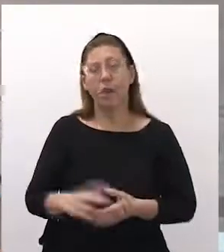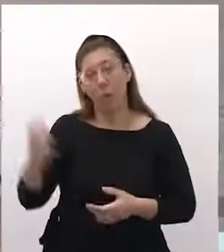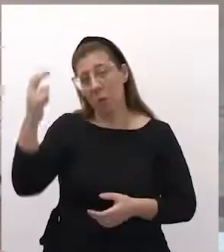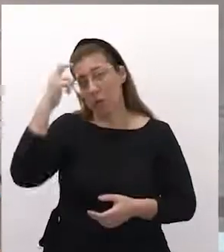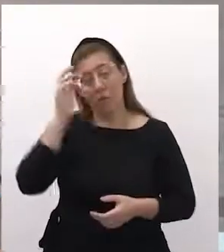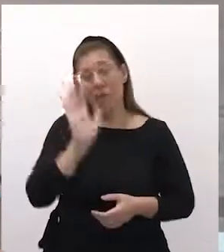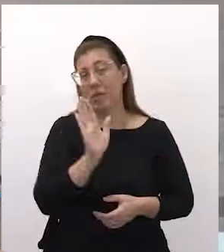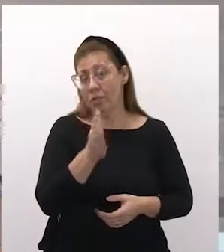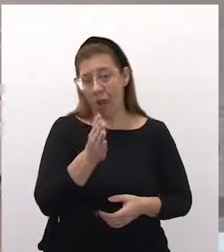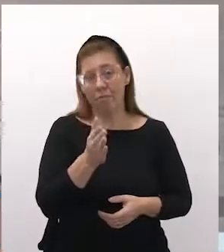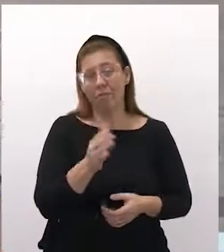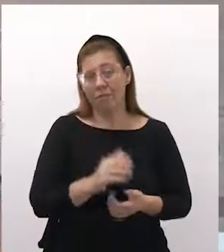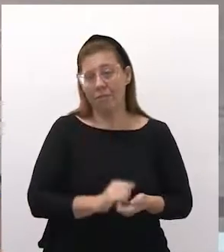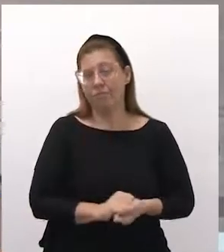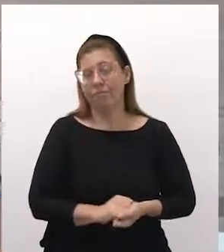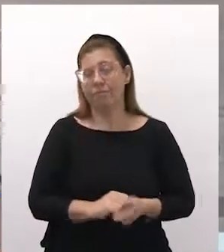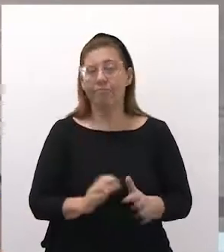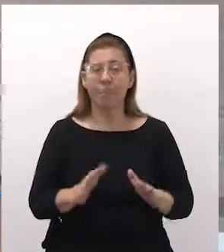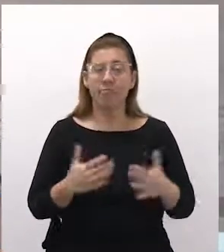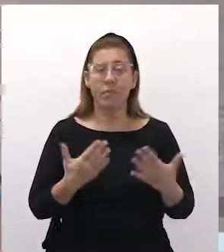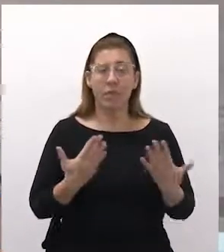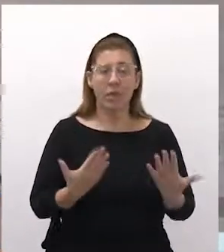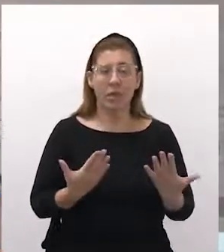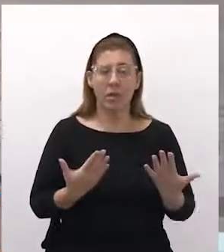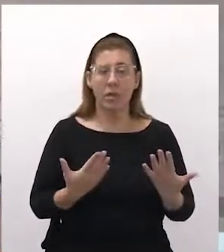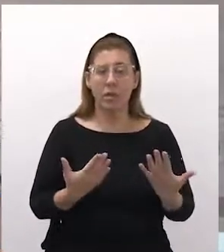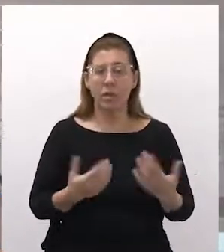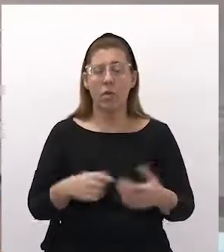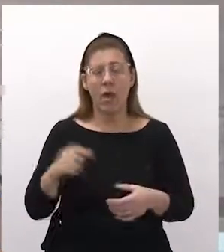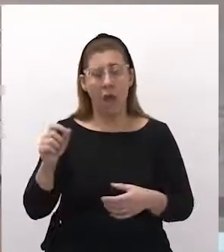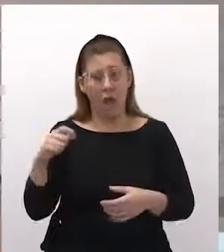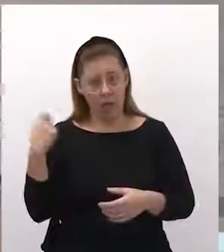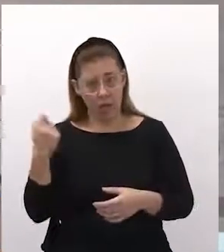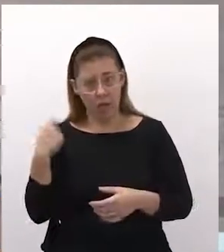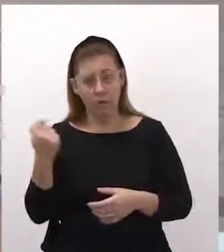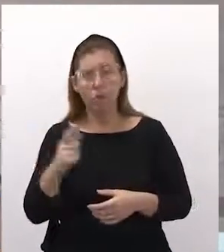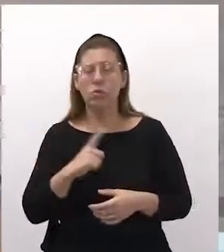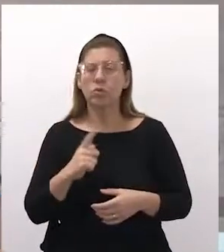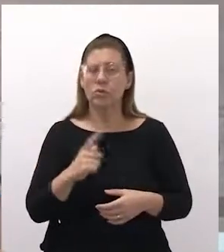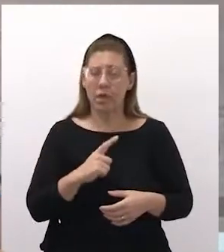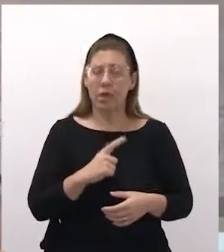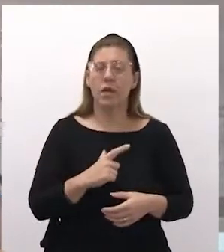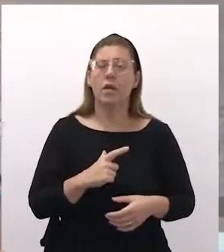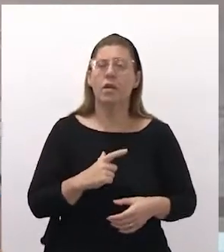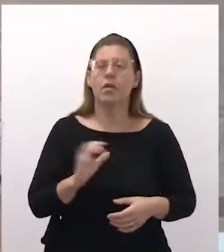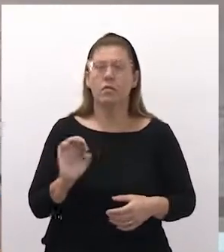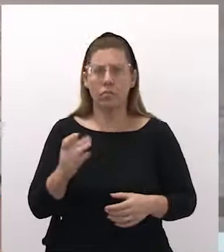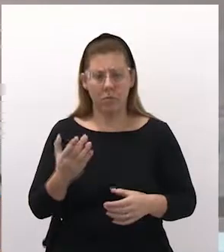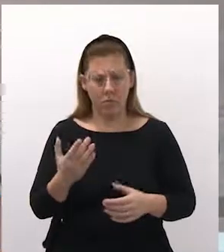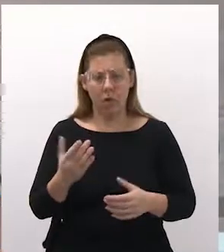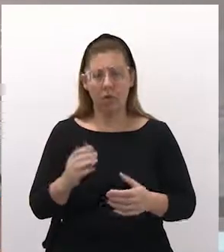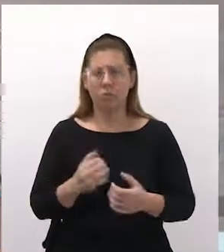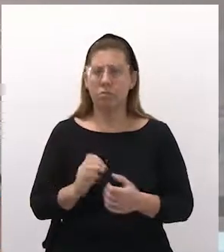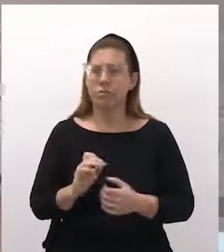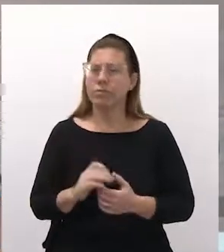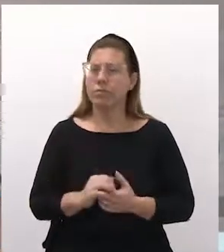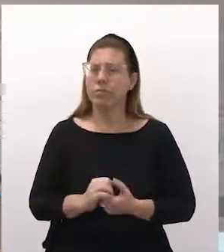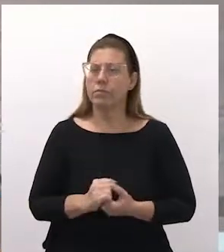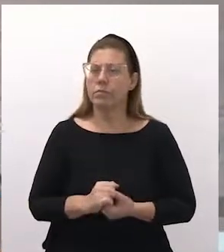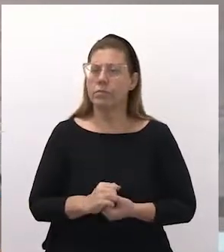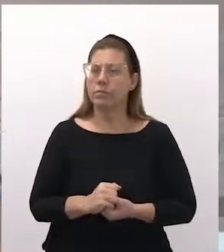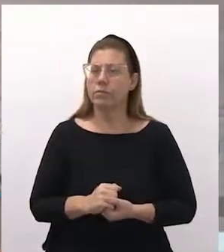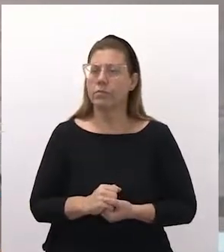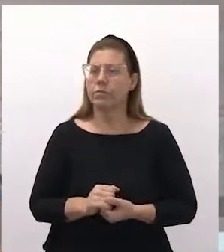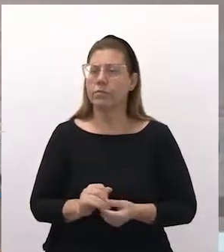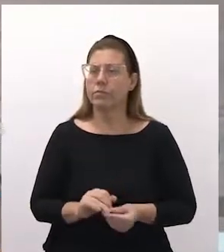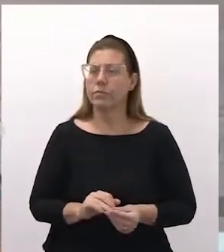gente diz. E aqui no Rio Grande do Sul a gente teve um caso, mas eu já estou no